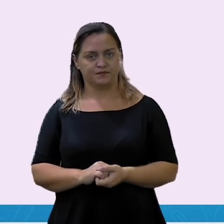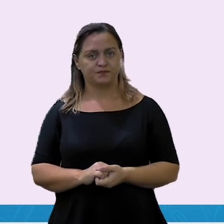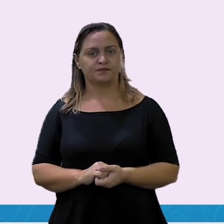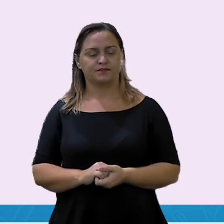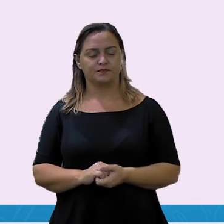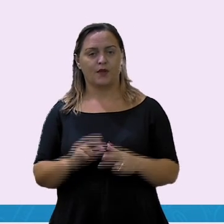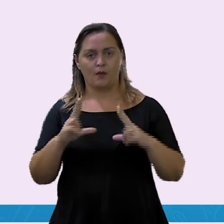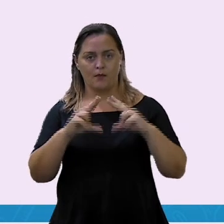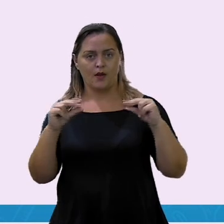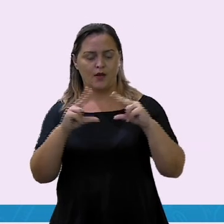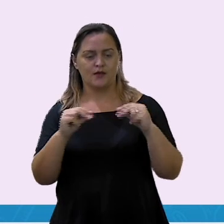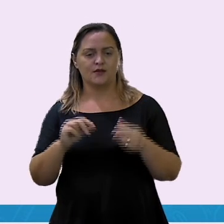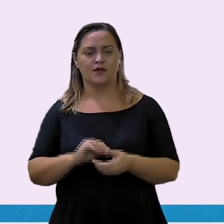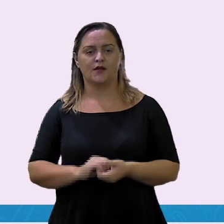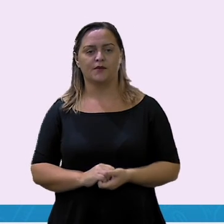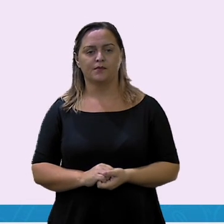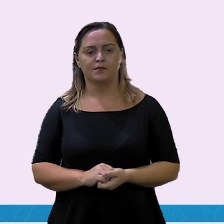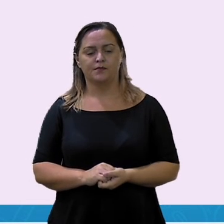capital para Brasília.